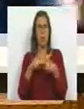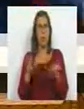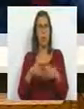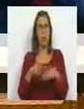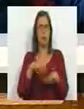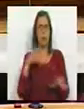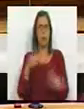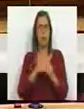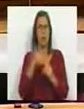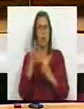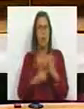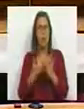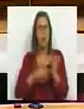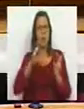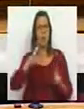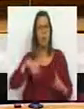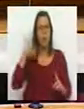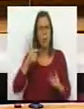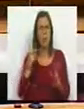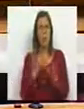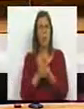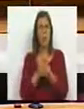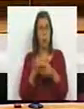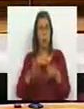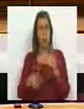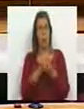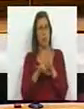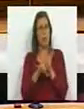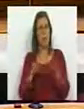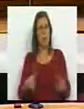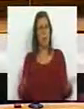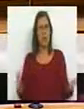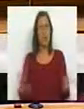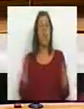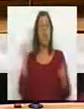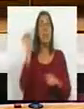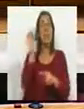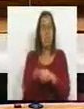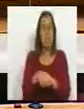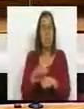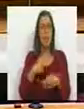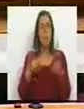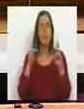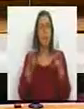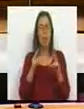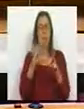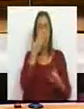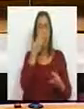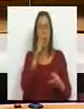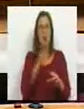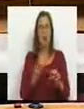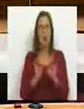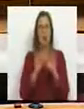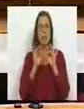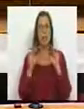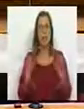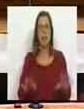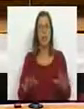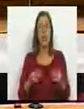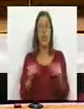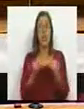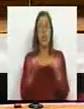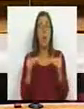parlamentares, de documentos que são fundamentais para o processo legislativo, sim. Esperamos comportamentos simétricos